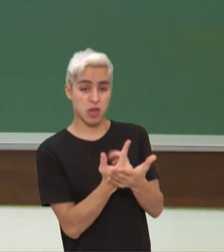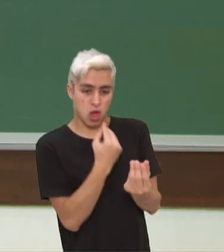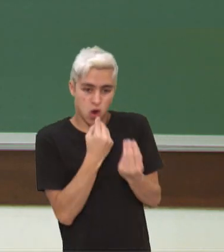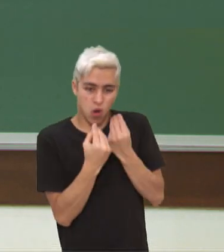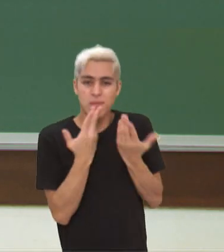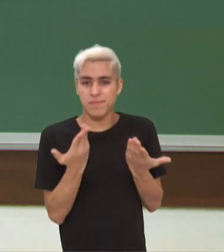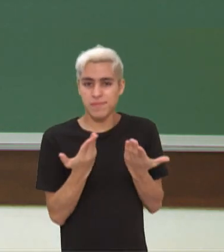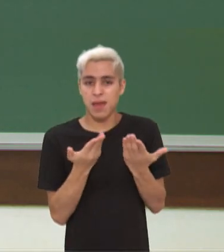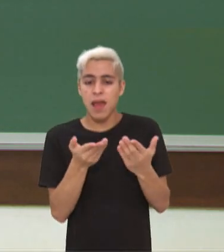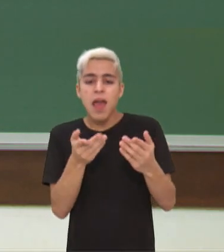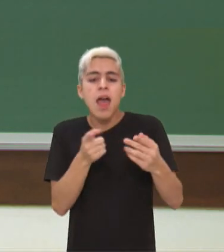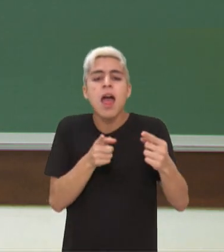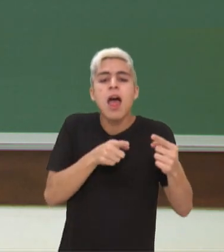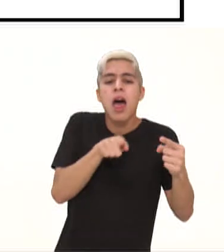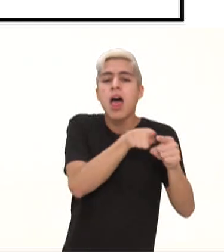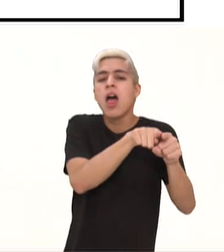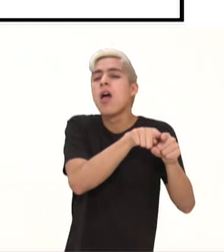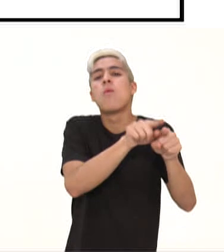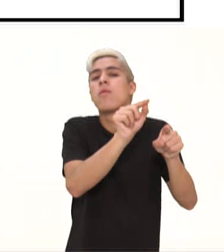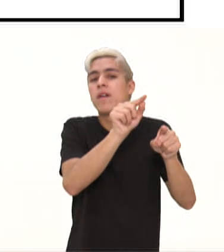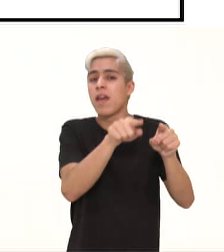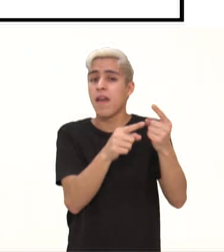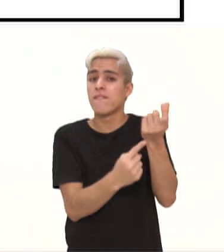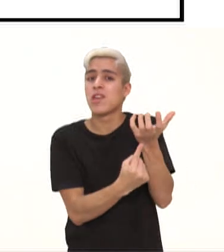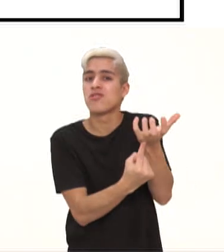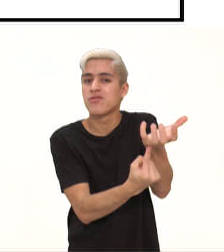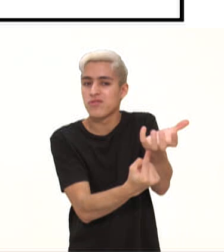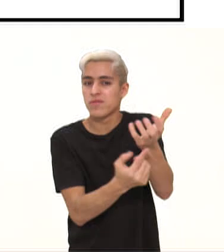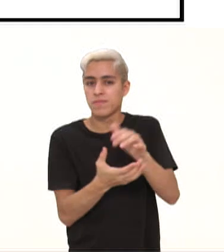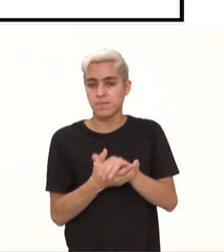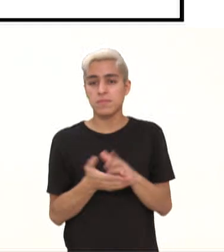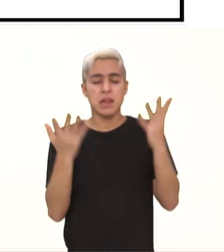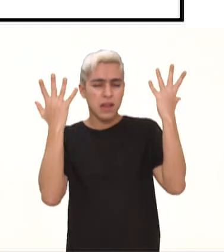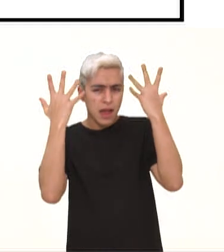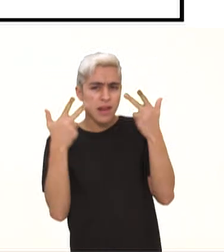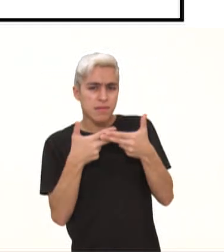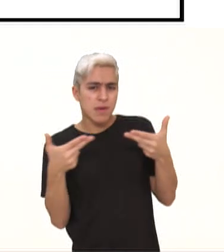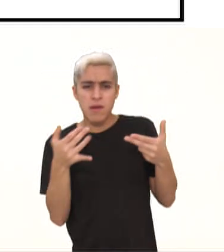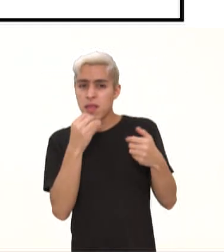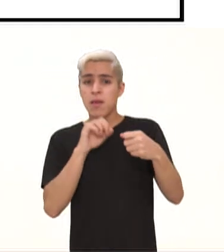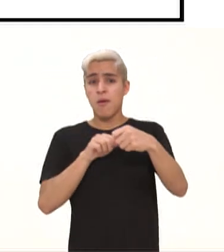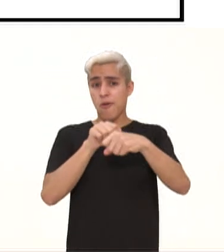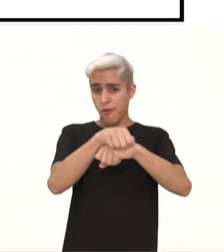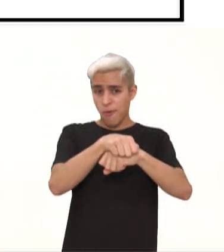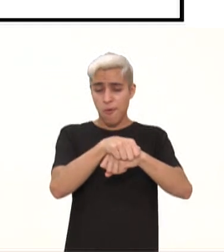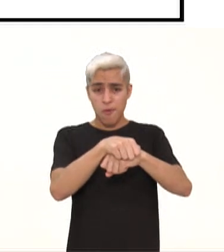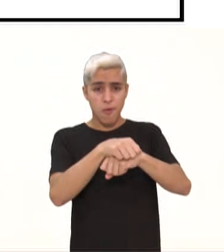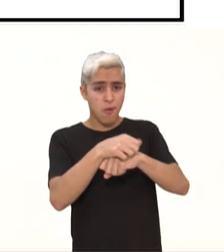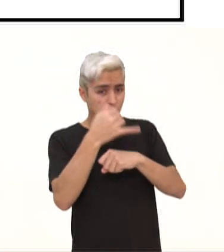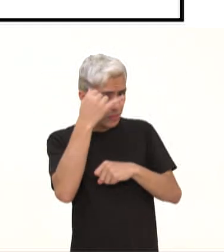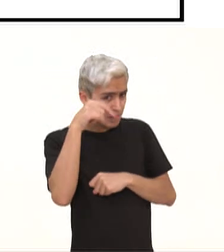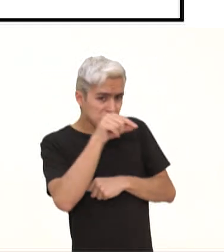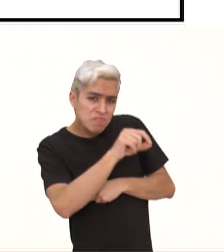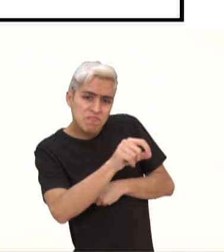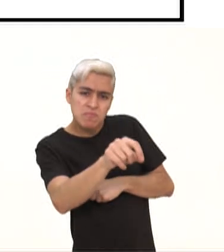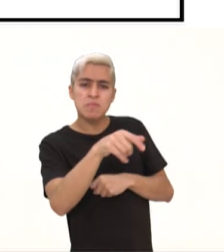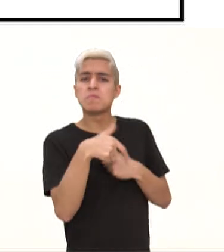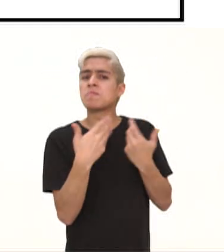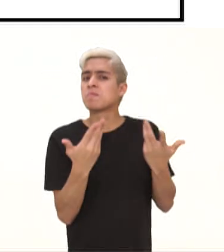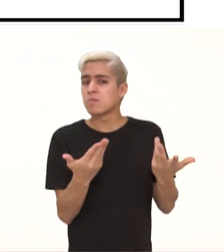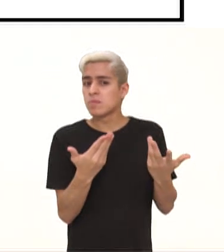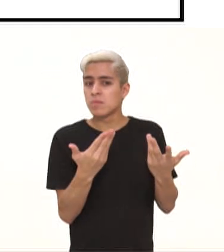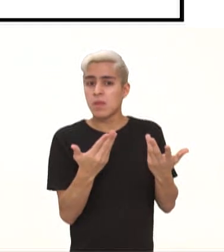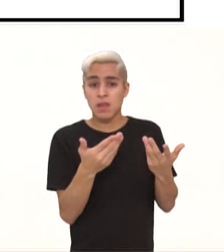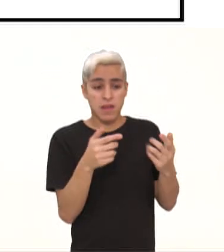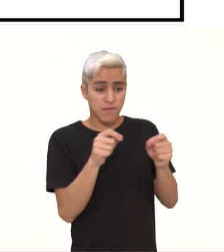origem vegetal. E animal, por exemplo, o couro do gado bovino, caprino ou de outro animal